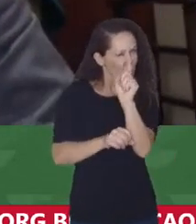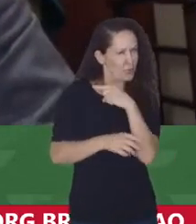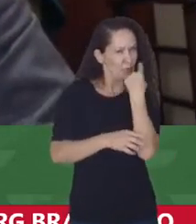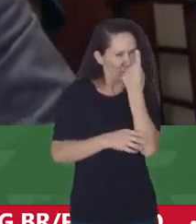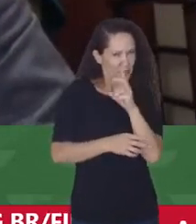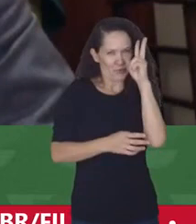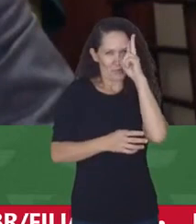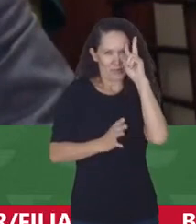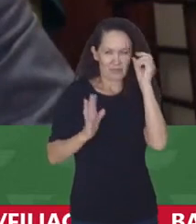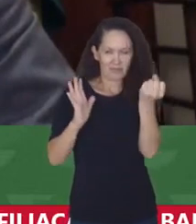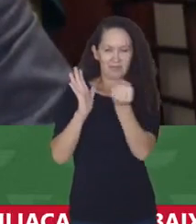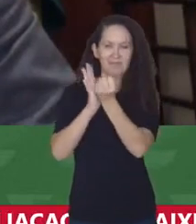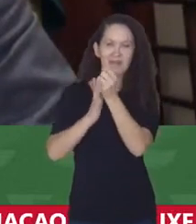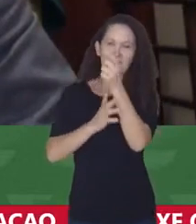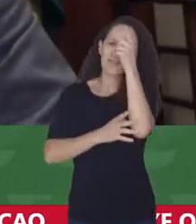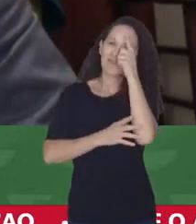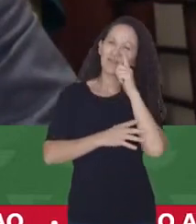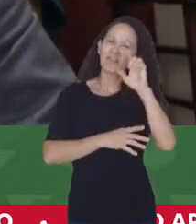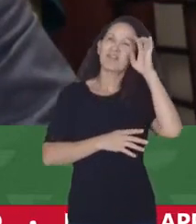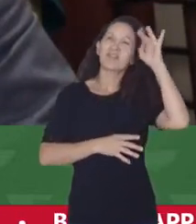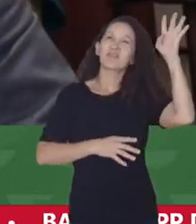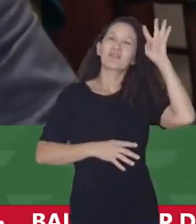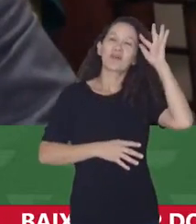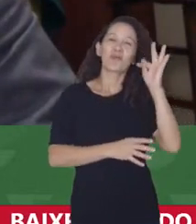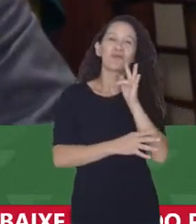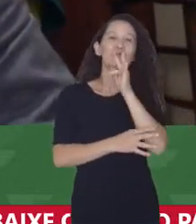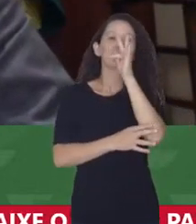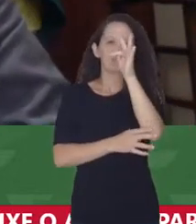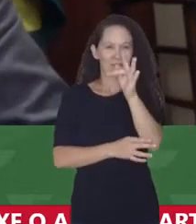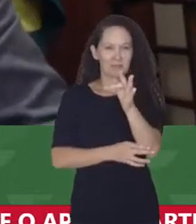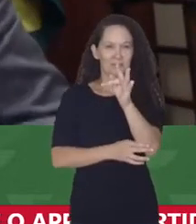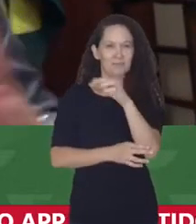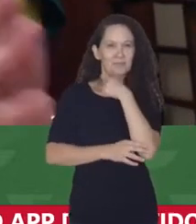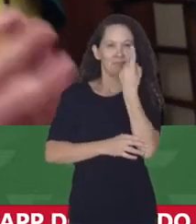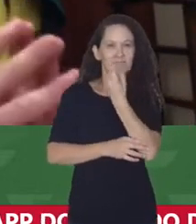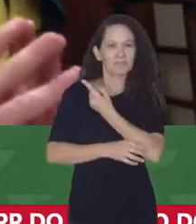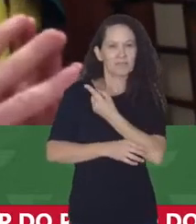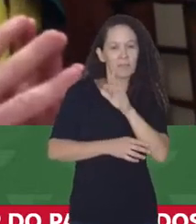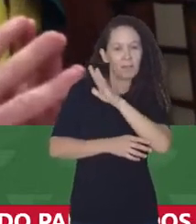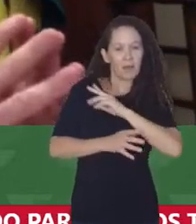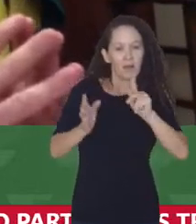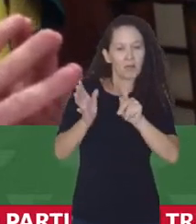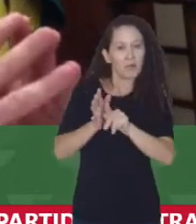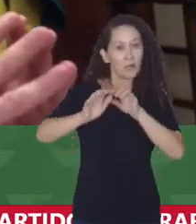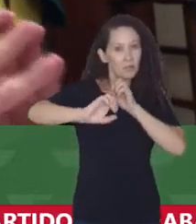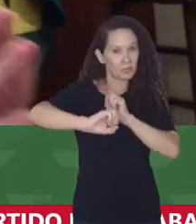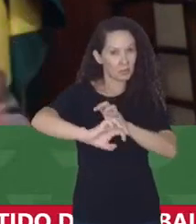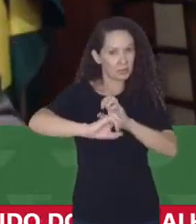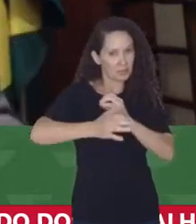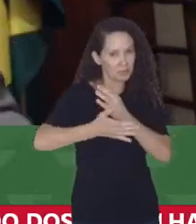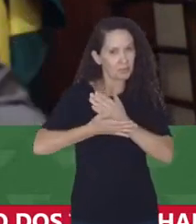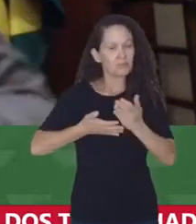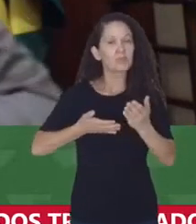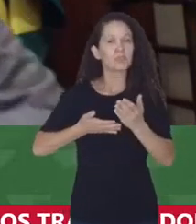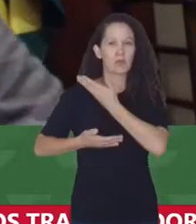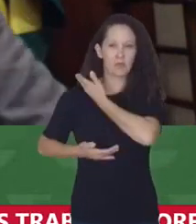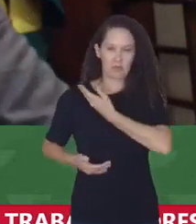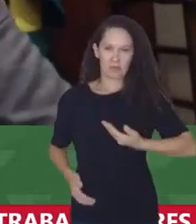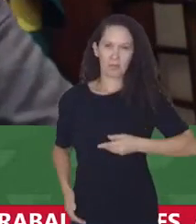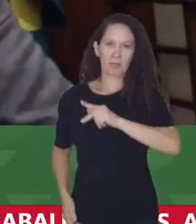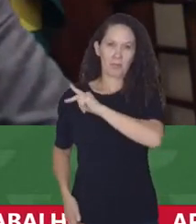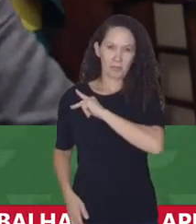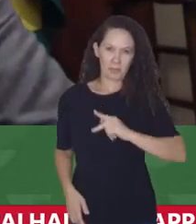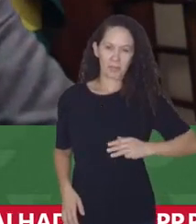nós podemos sonhar com o futuro. Vamos pelo campo da educação. O governo do presidente